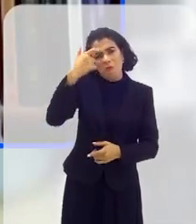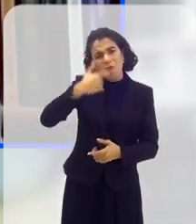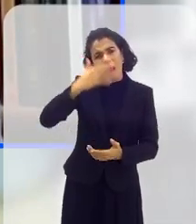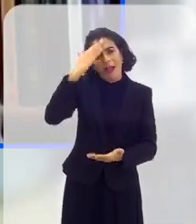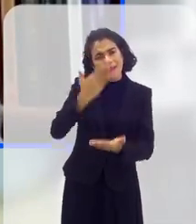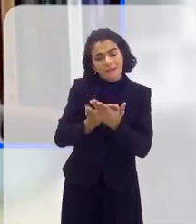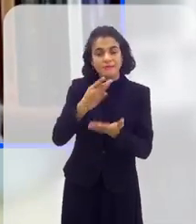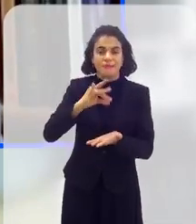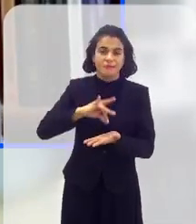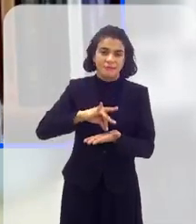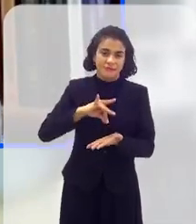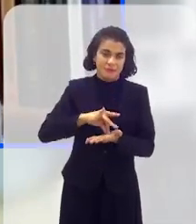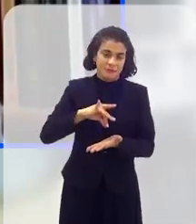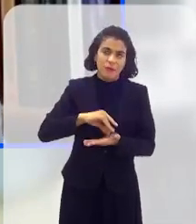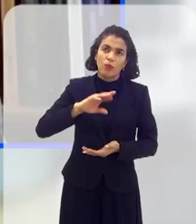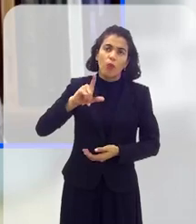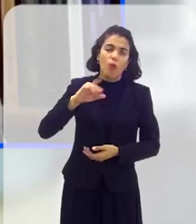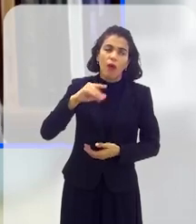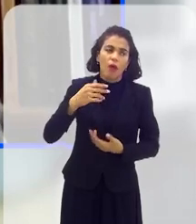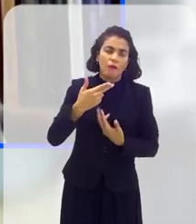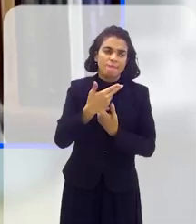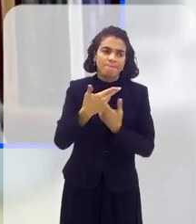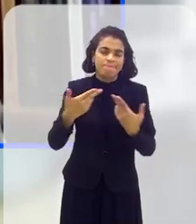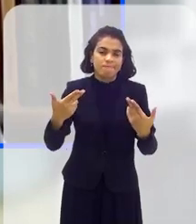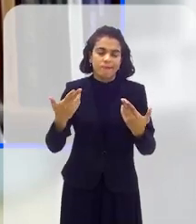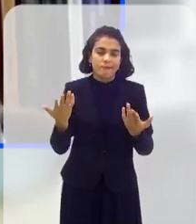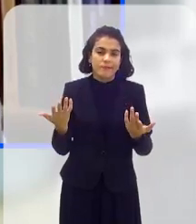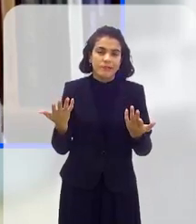eu acredito nisso de verdade. Então,